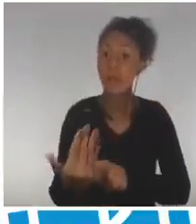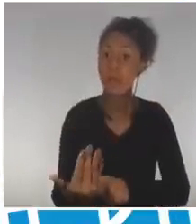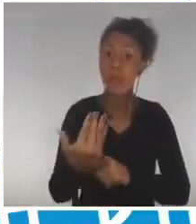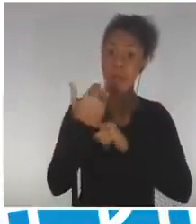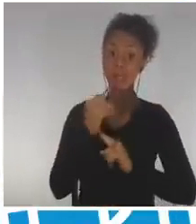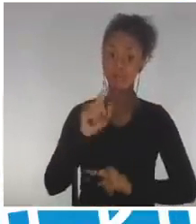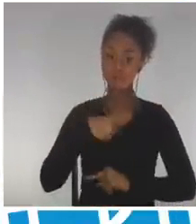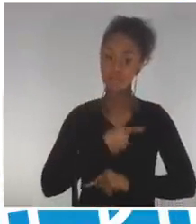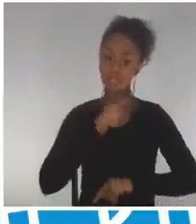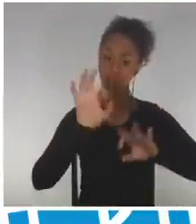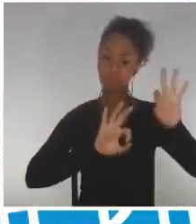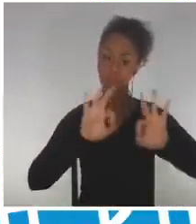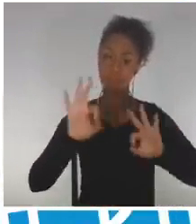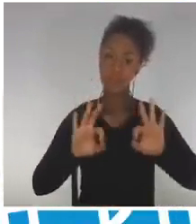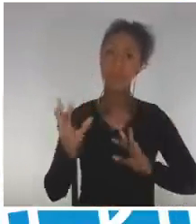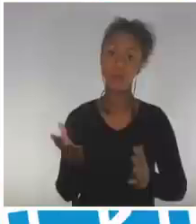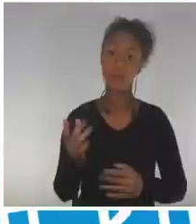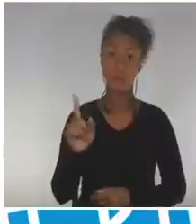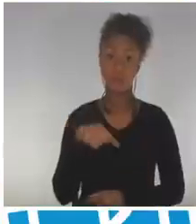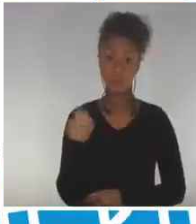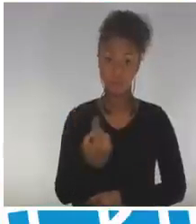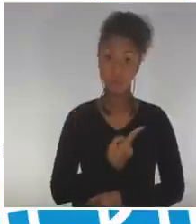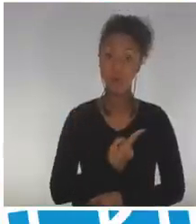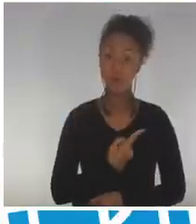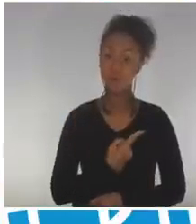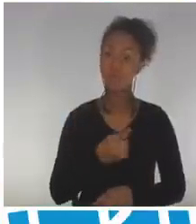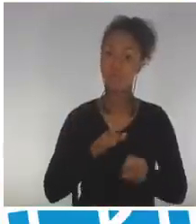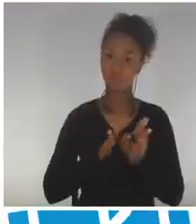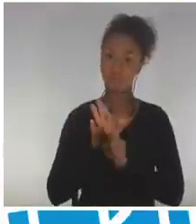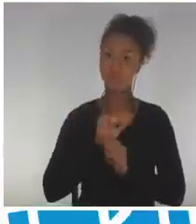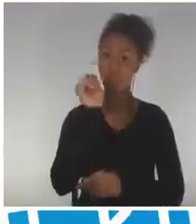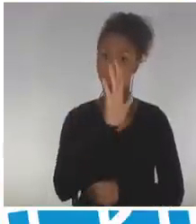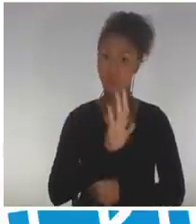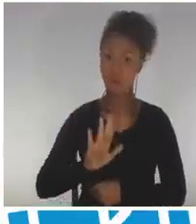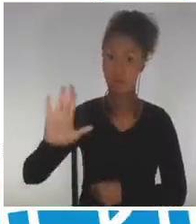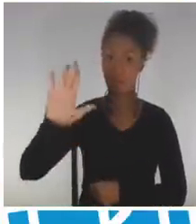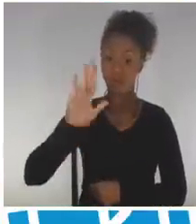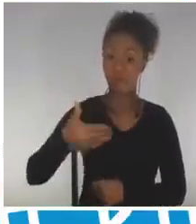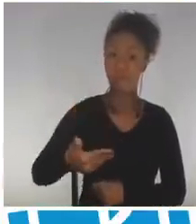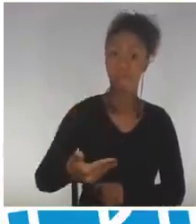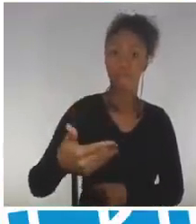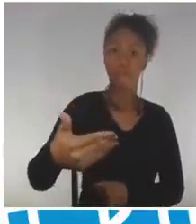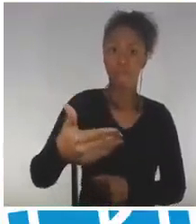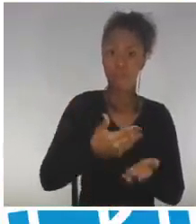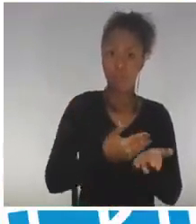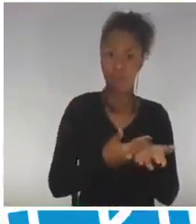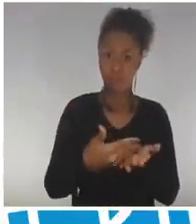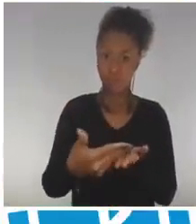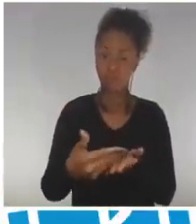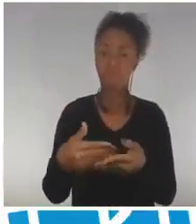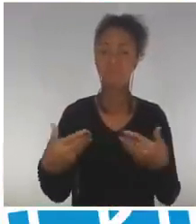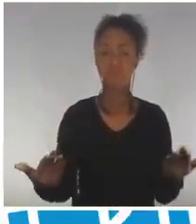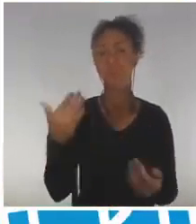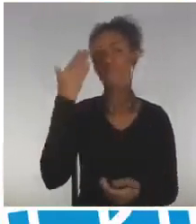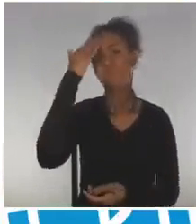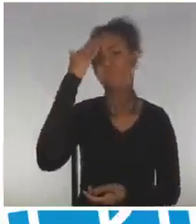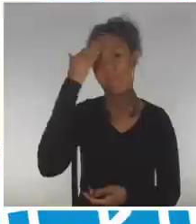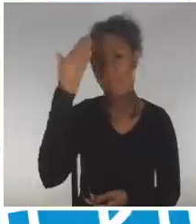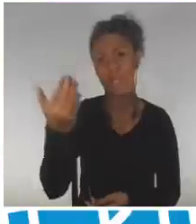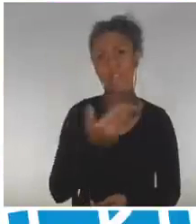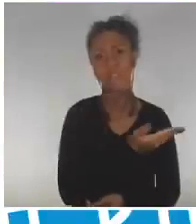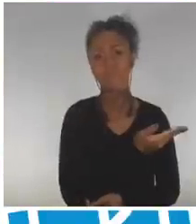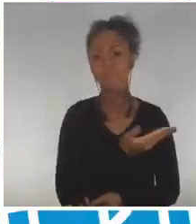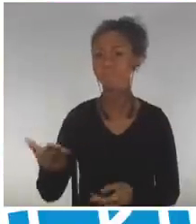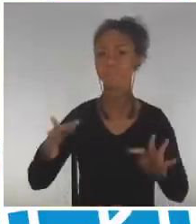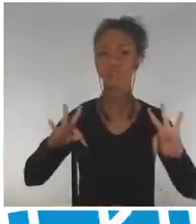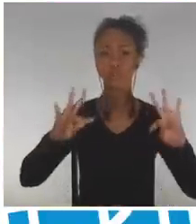o Conselho Nacional vai dar início proximamente. Então, eu quero agradecer a presença de todos